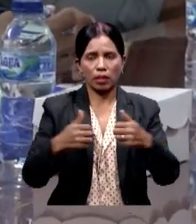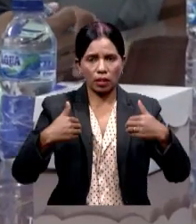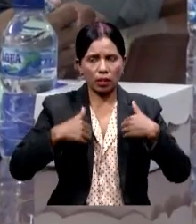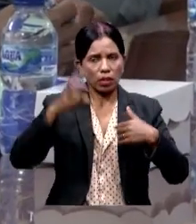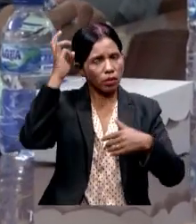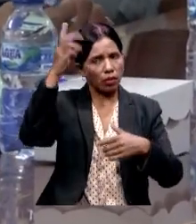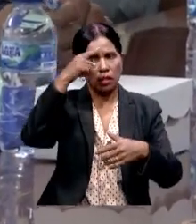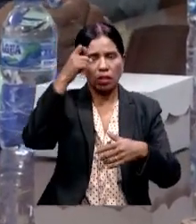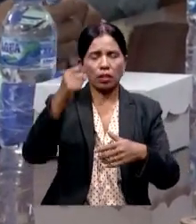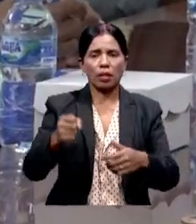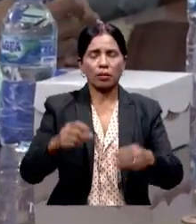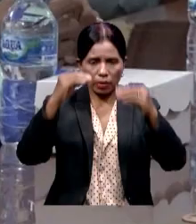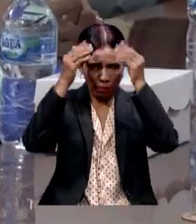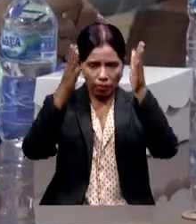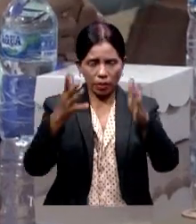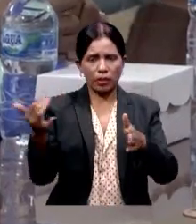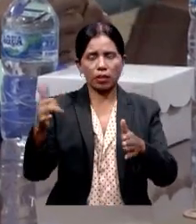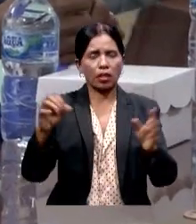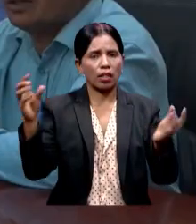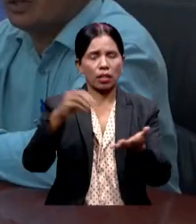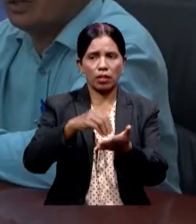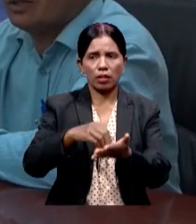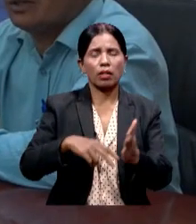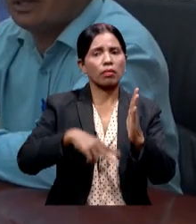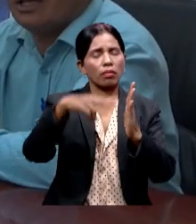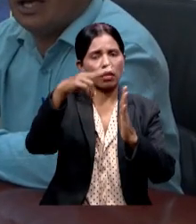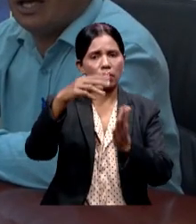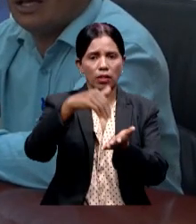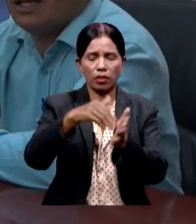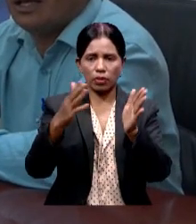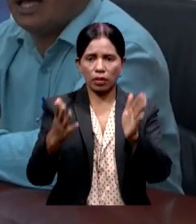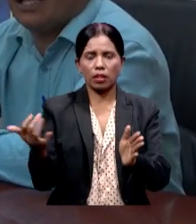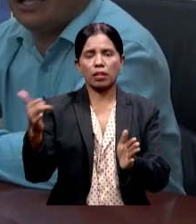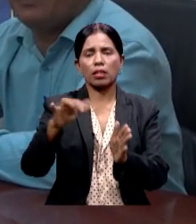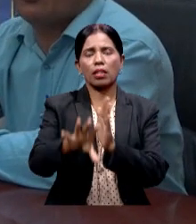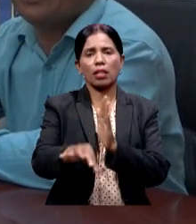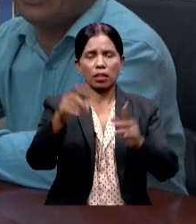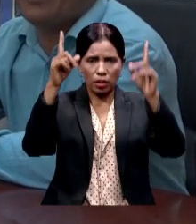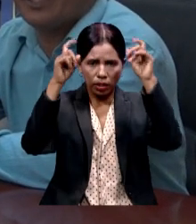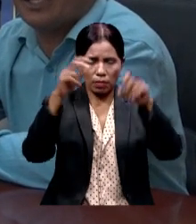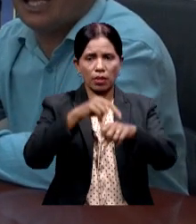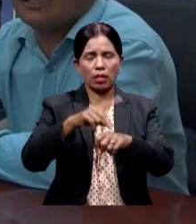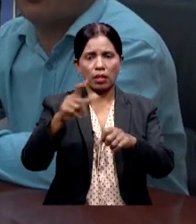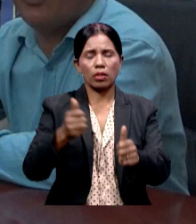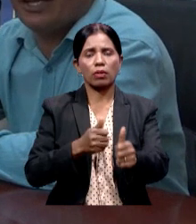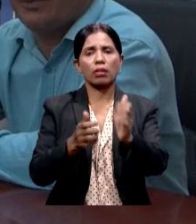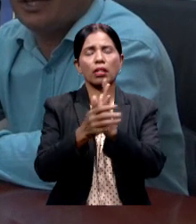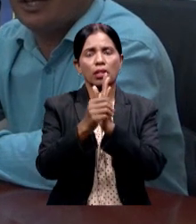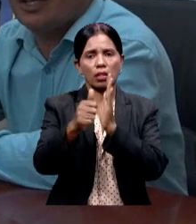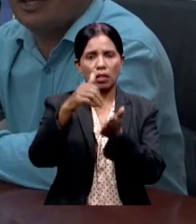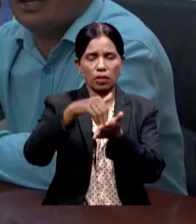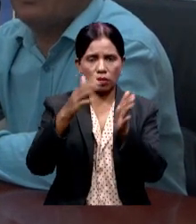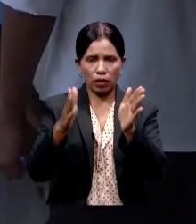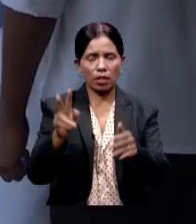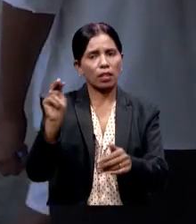preocupação tamba tuir professor Sira la garante katak valor na be estudante Sira hetan i exame nacional tuir capacidade cada estudante